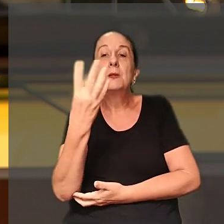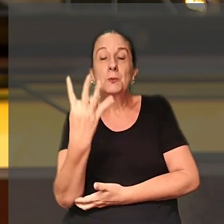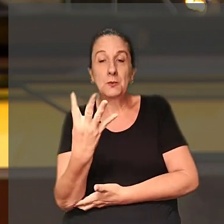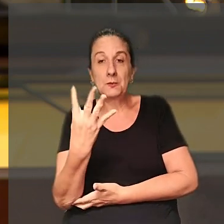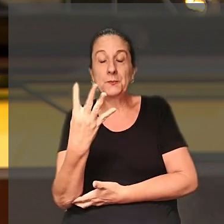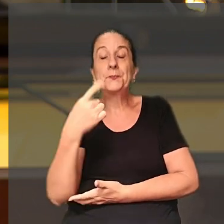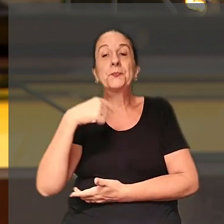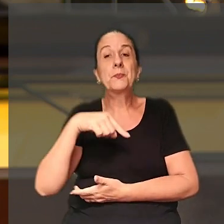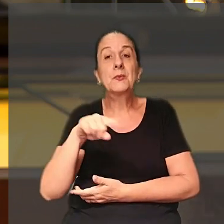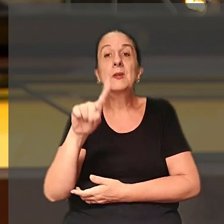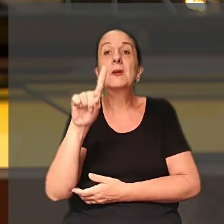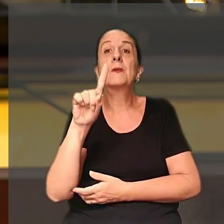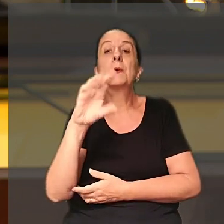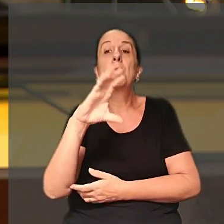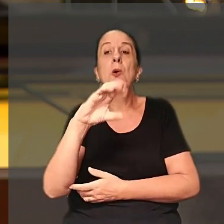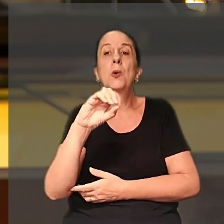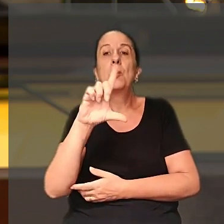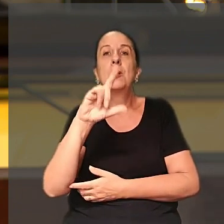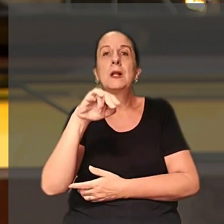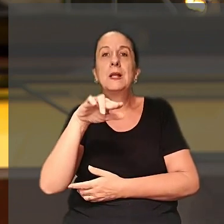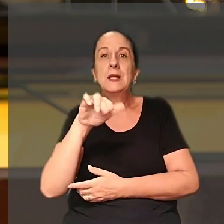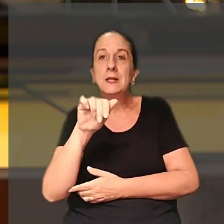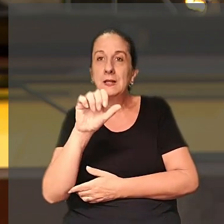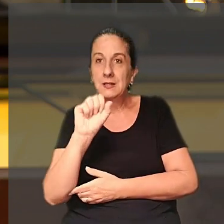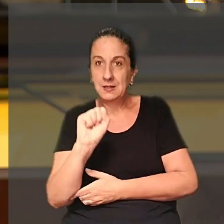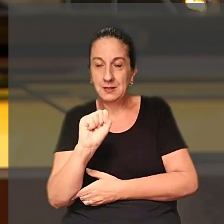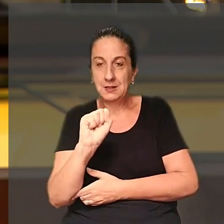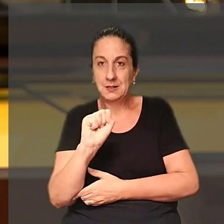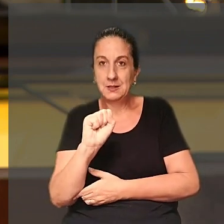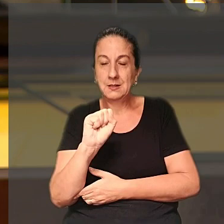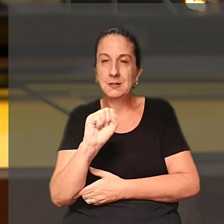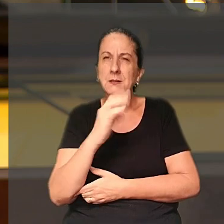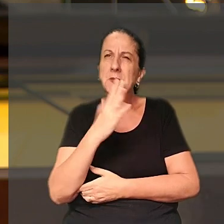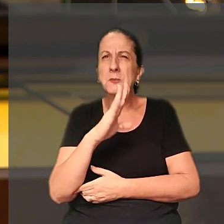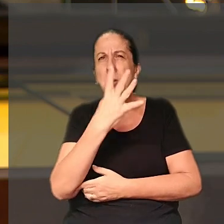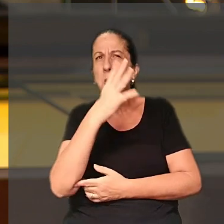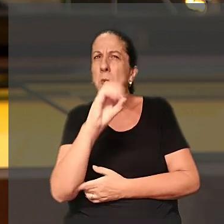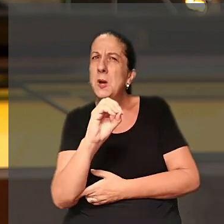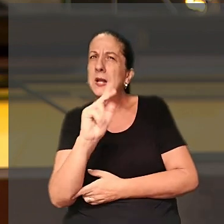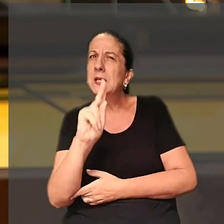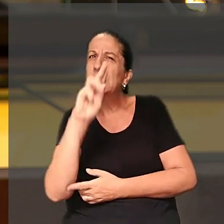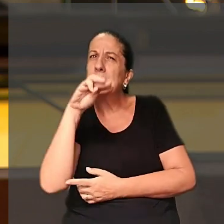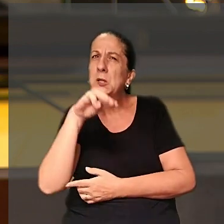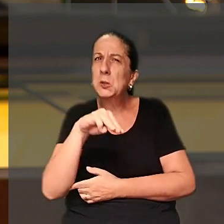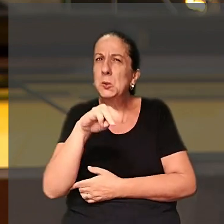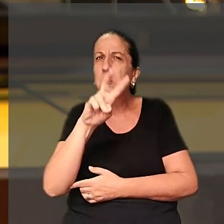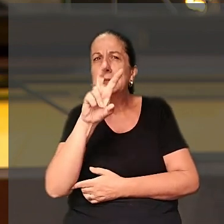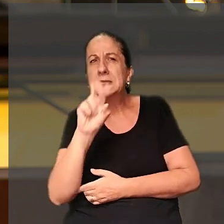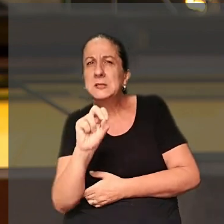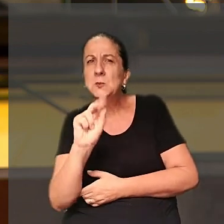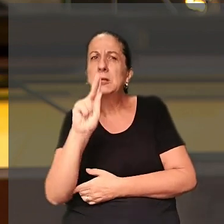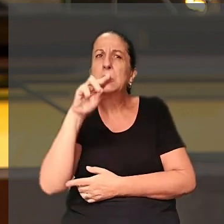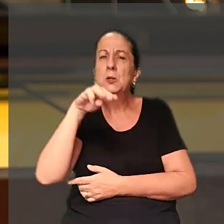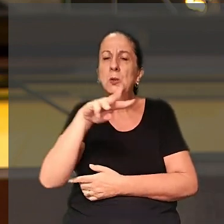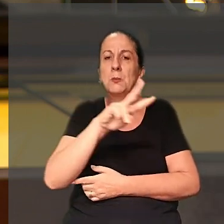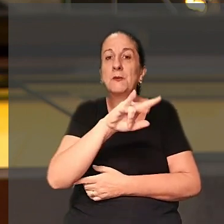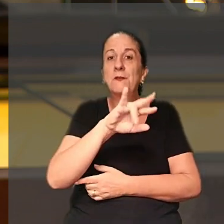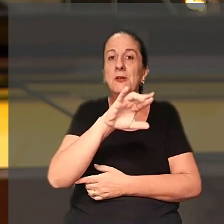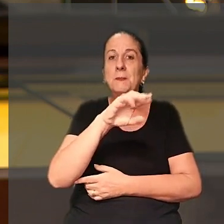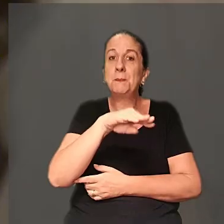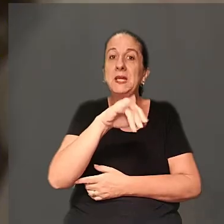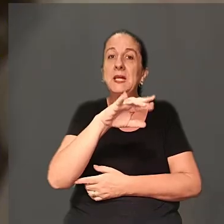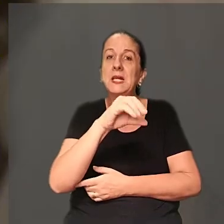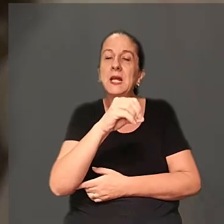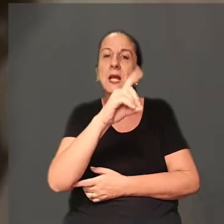64, precisamente, nós fomos para Colinas, de cerca de 40 quilômetros, 50 quilômetros distante de